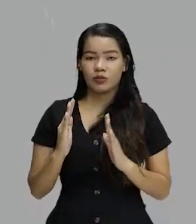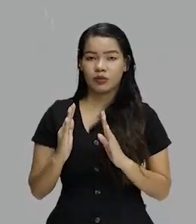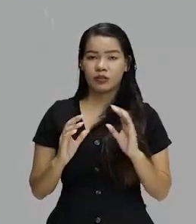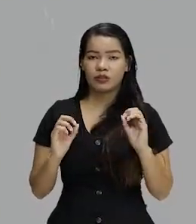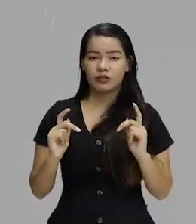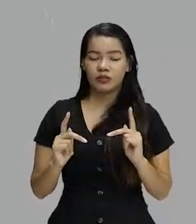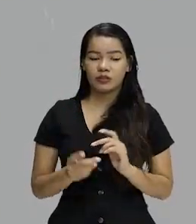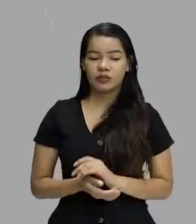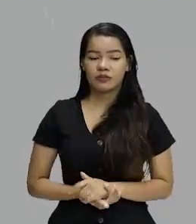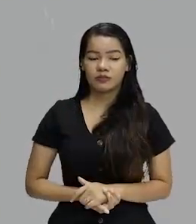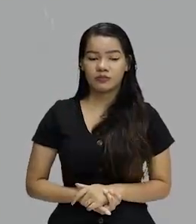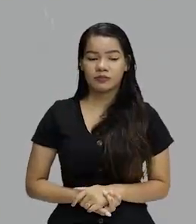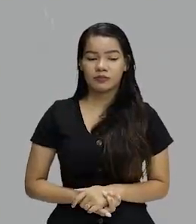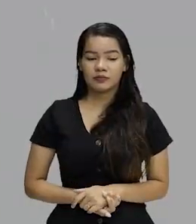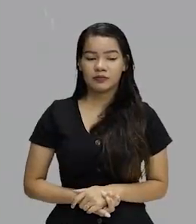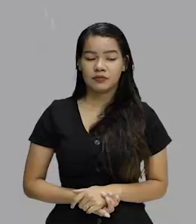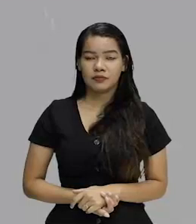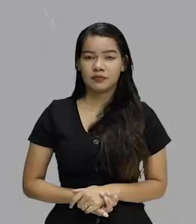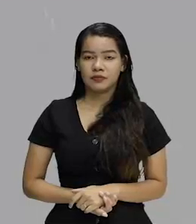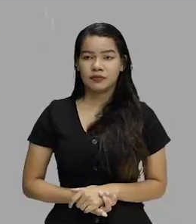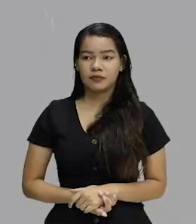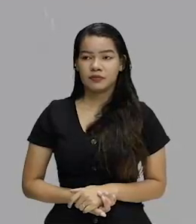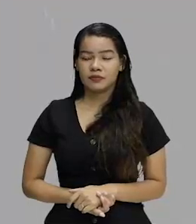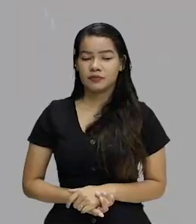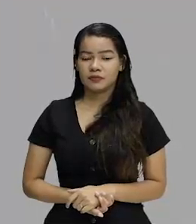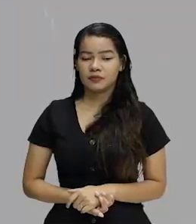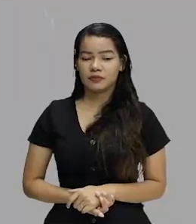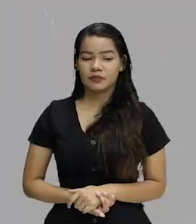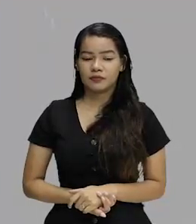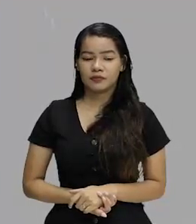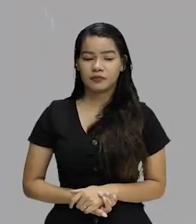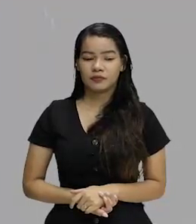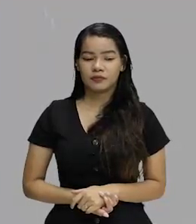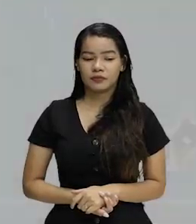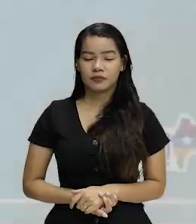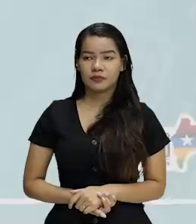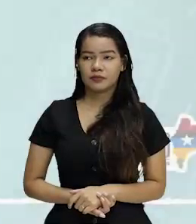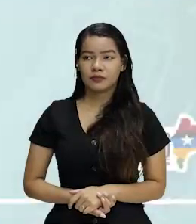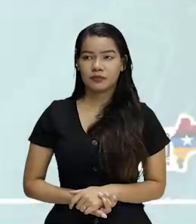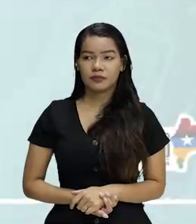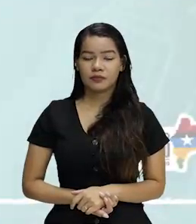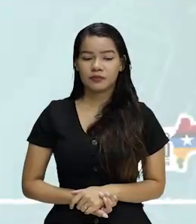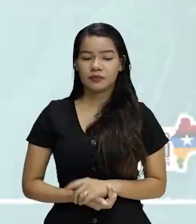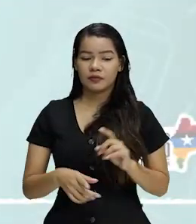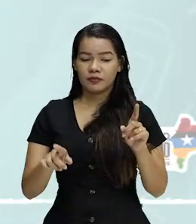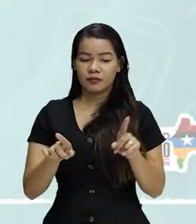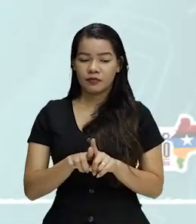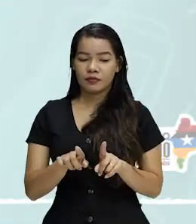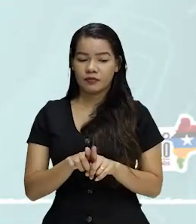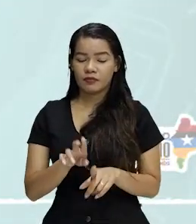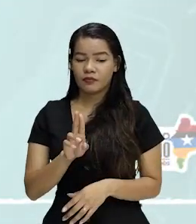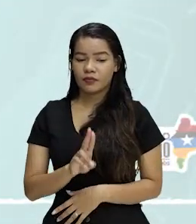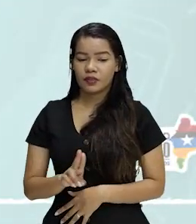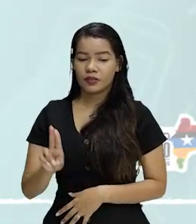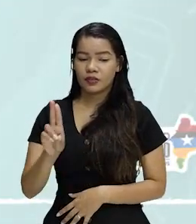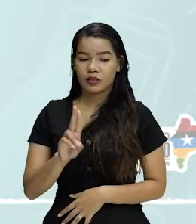ok? Então, nesse caso, também se usa o Simple Future, ou o futuro com o will. Também se usa o Simple Future quando você quer